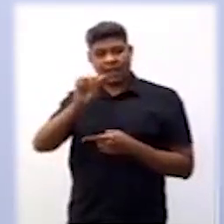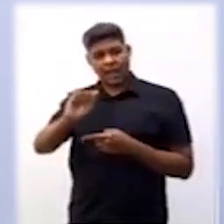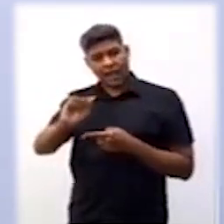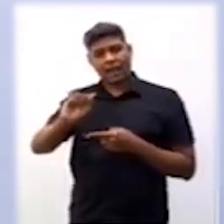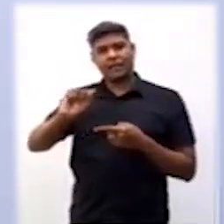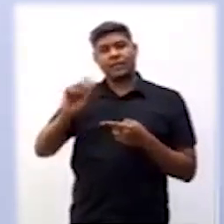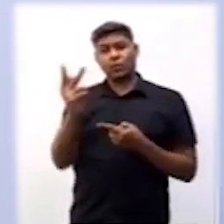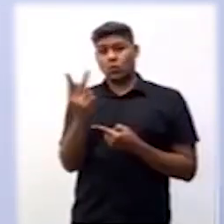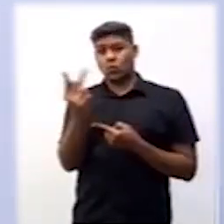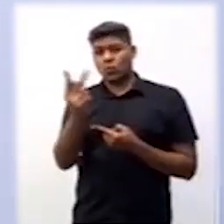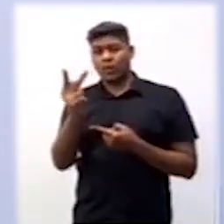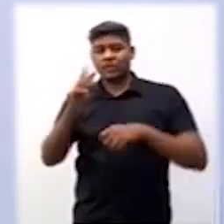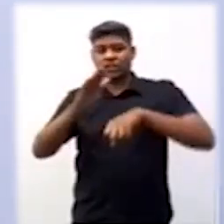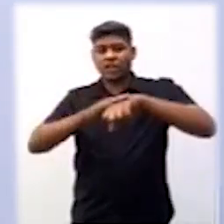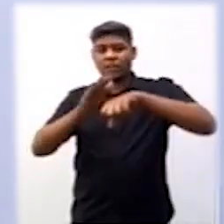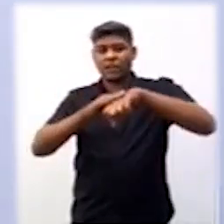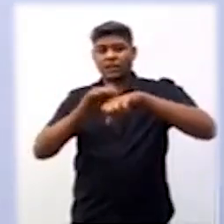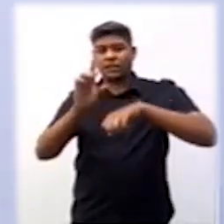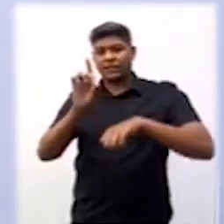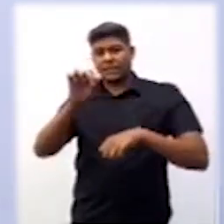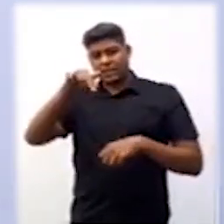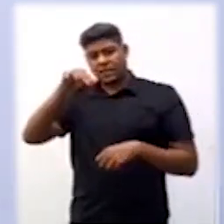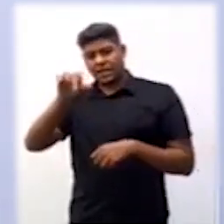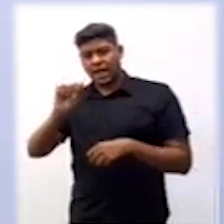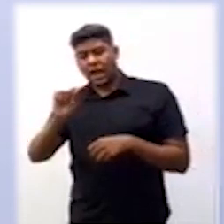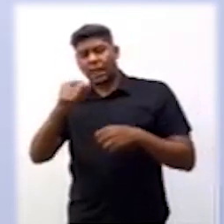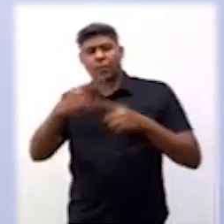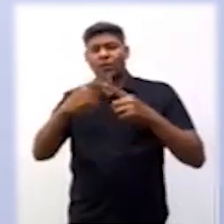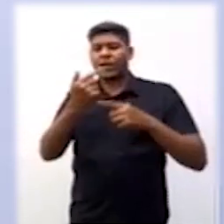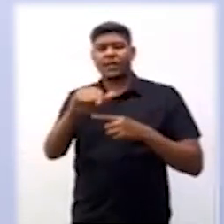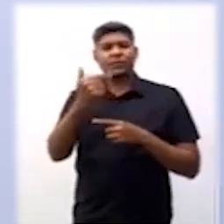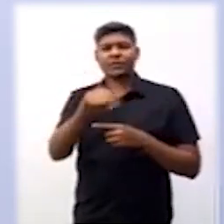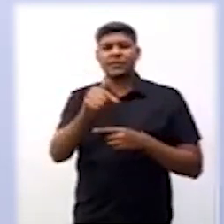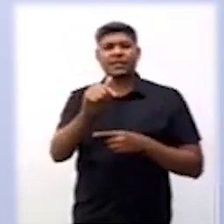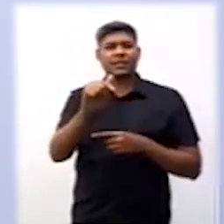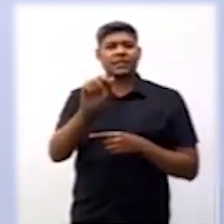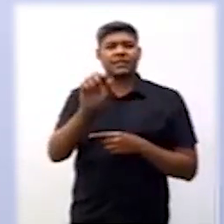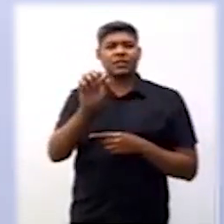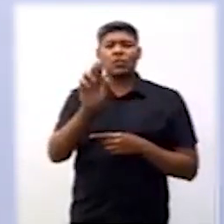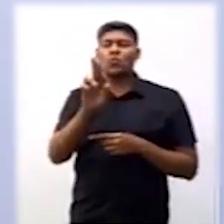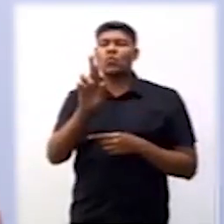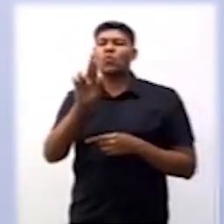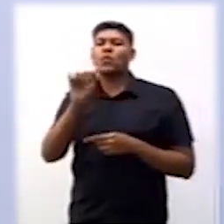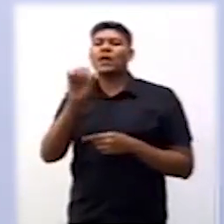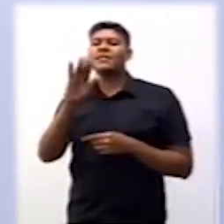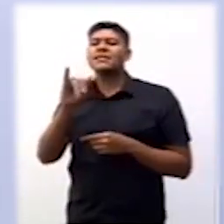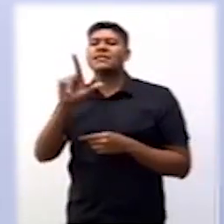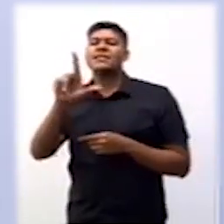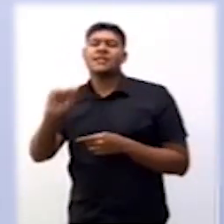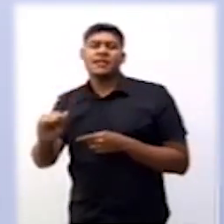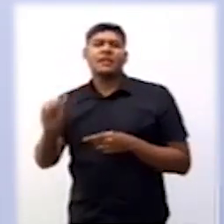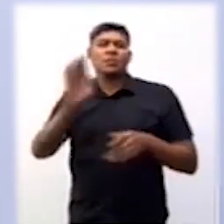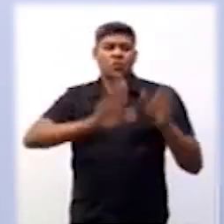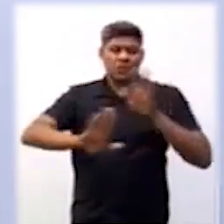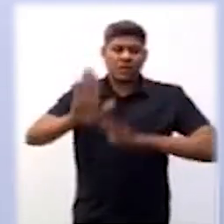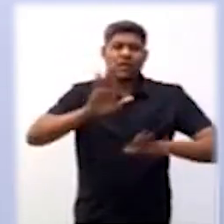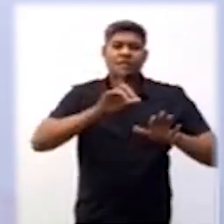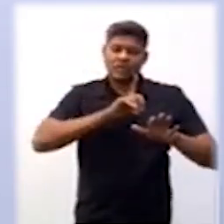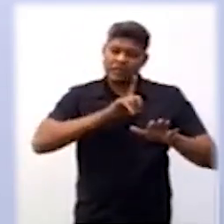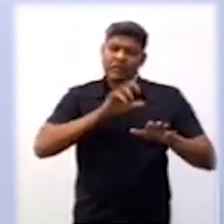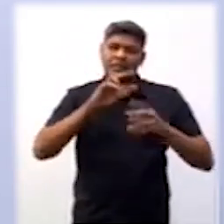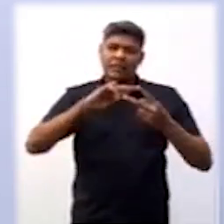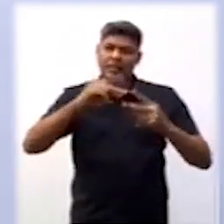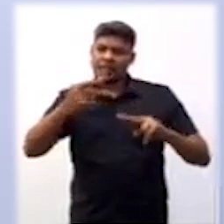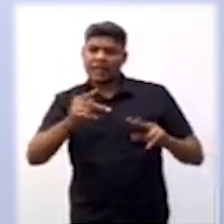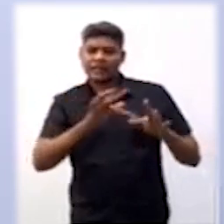se é cadeia dupla é DNA. Não, porque não tem a timina, vai ter a uracila. Então, cuidado, galera. Existe sim DNA de cadeia simples, não na gente,